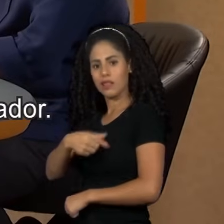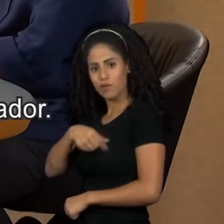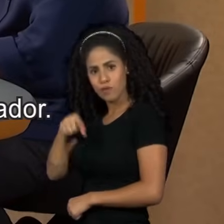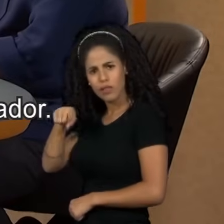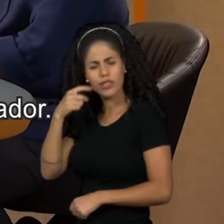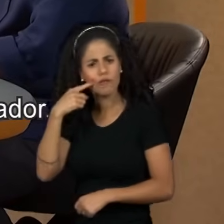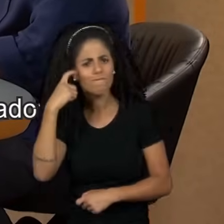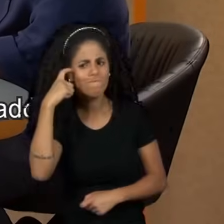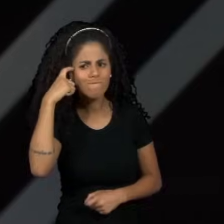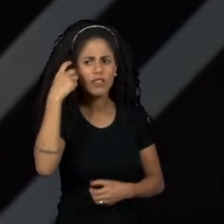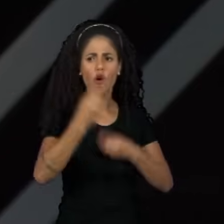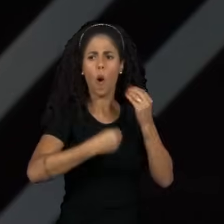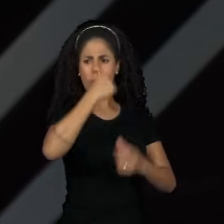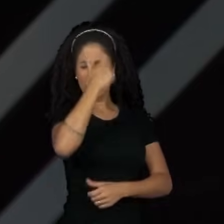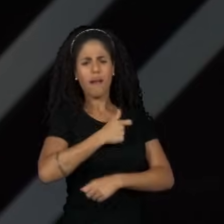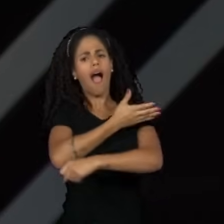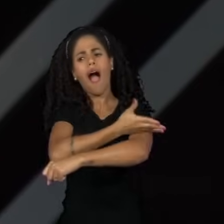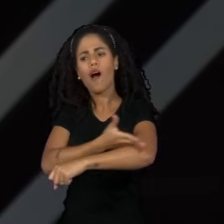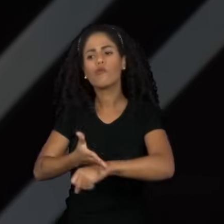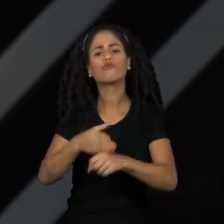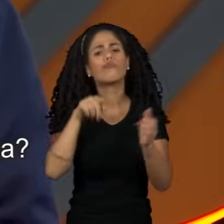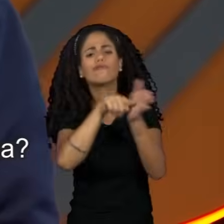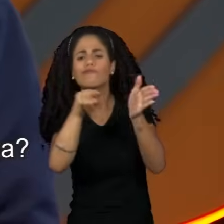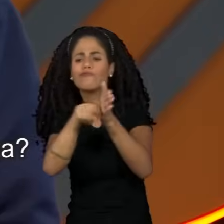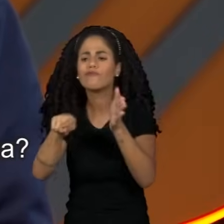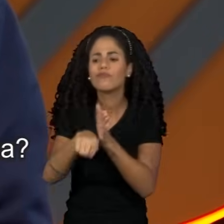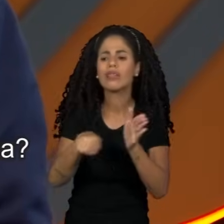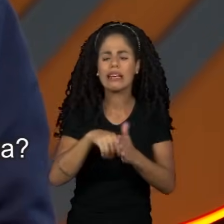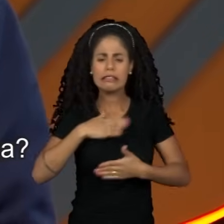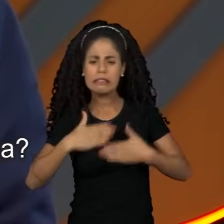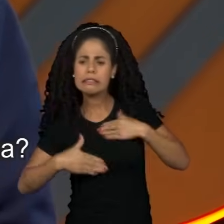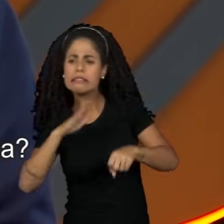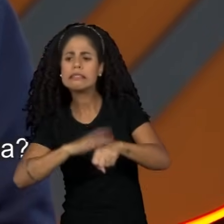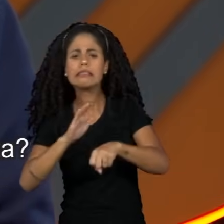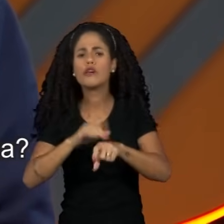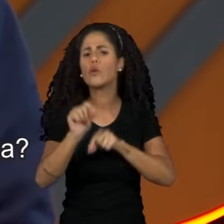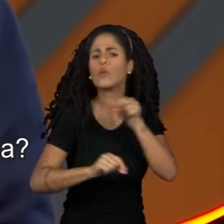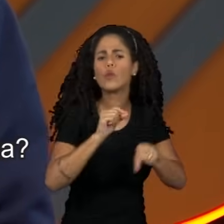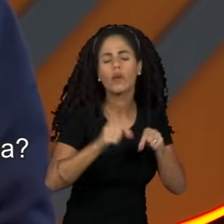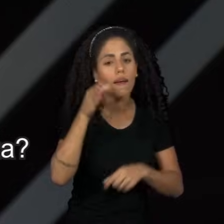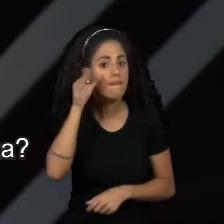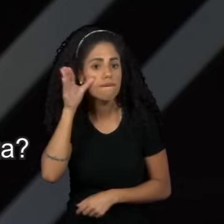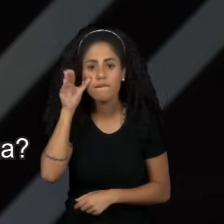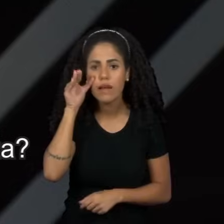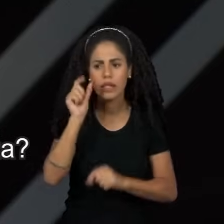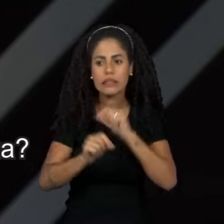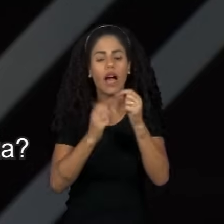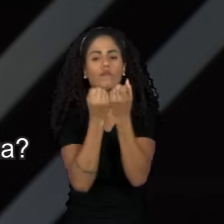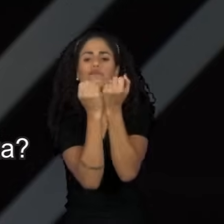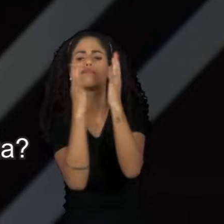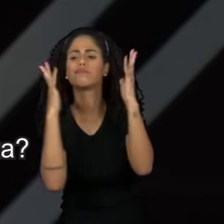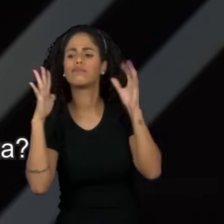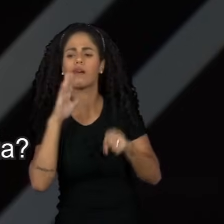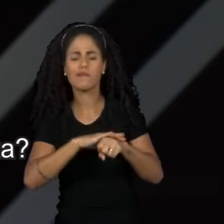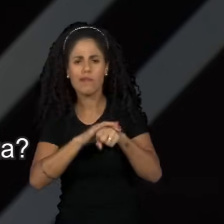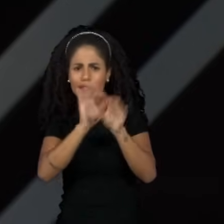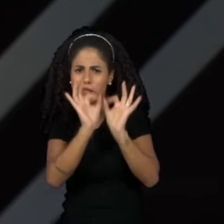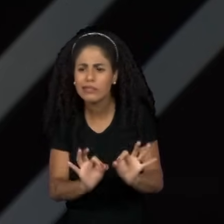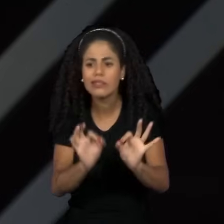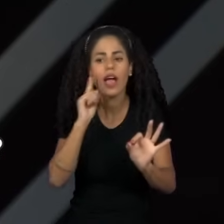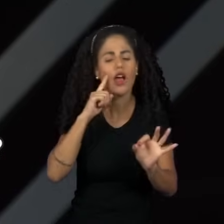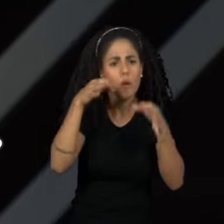questionamento, que até hoje, o que eu estou fazendo? Será que fazemos tão bom quanto a